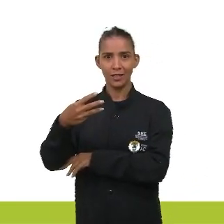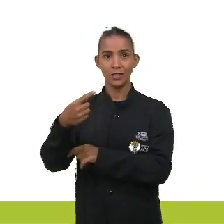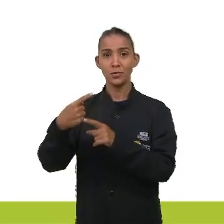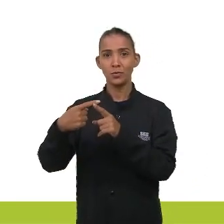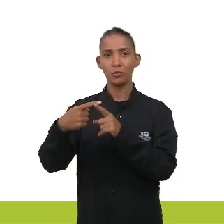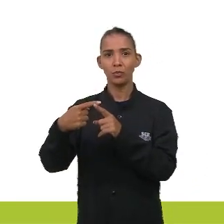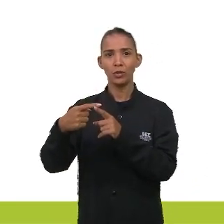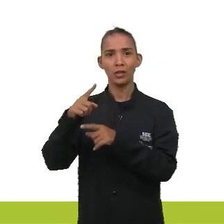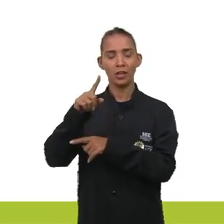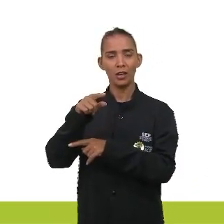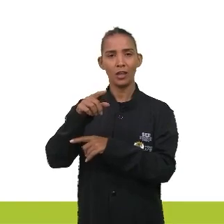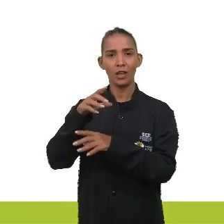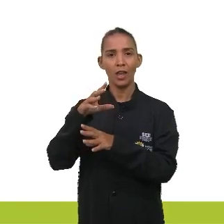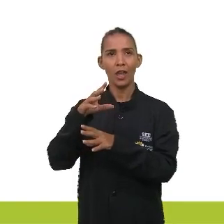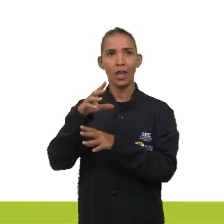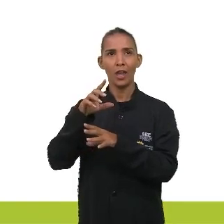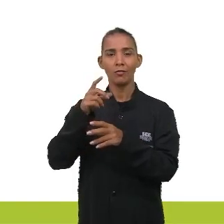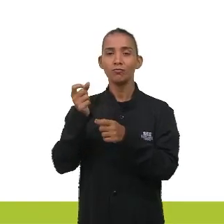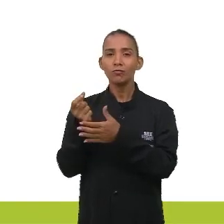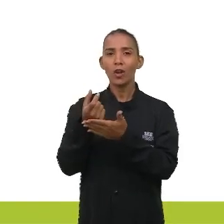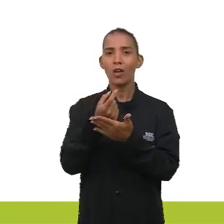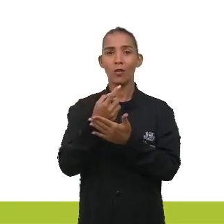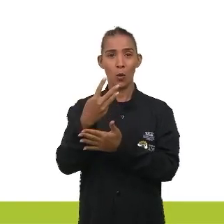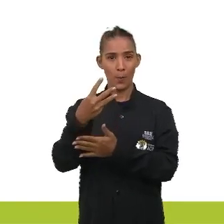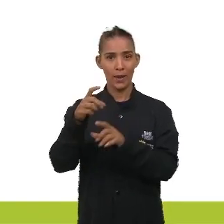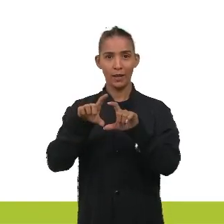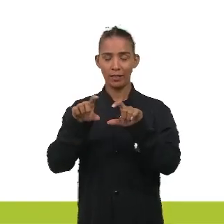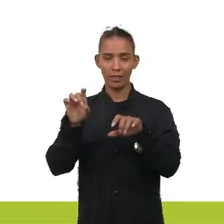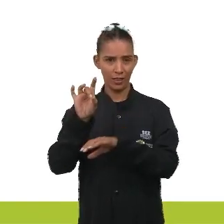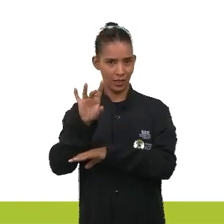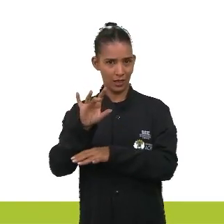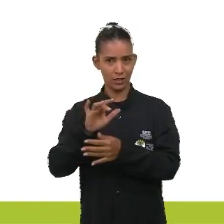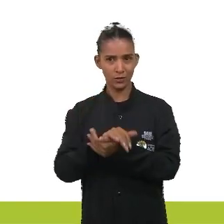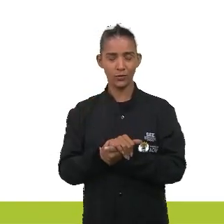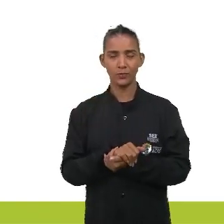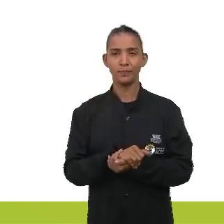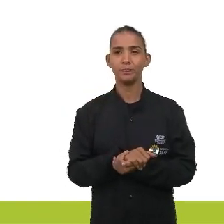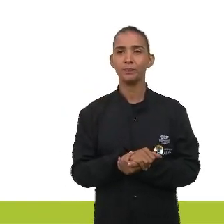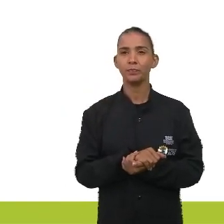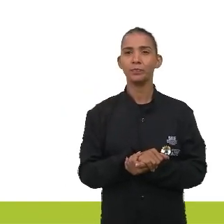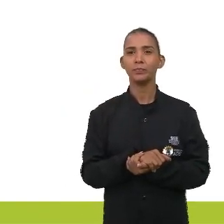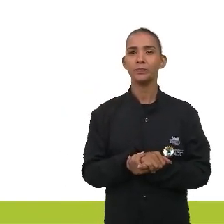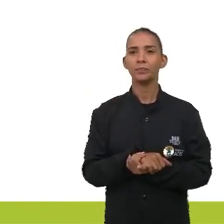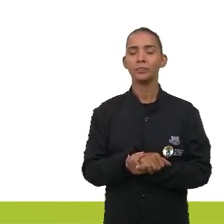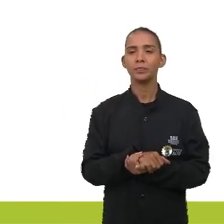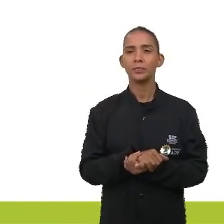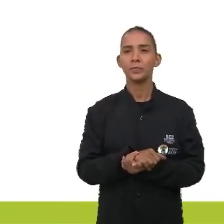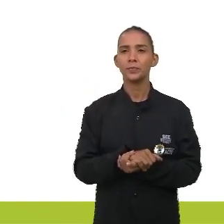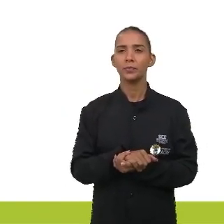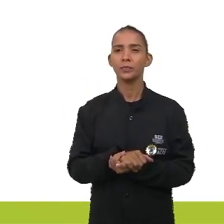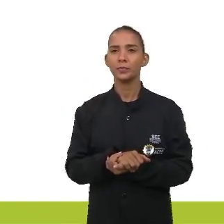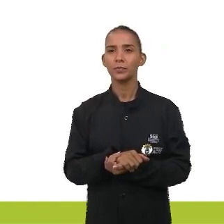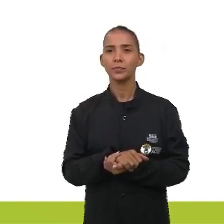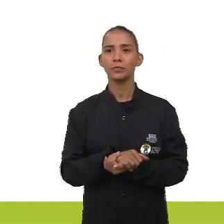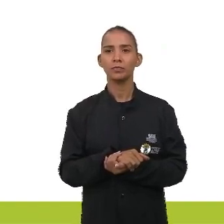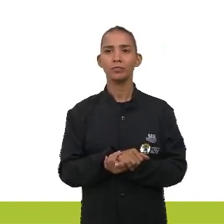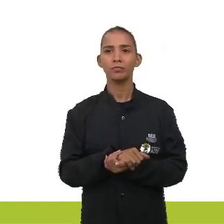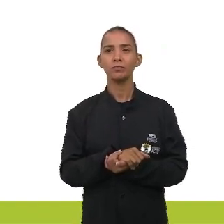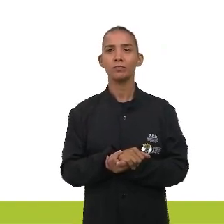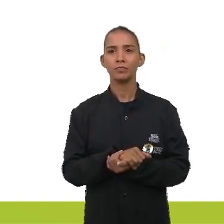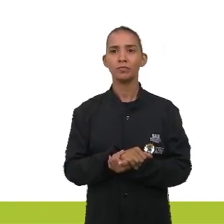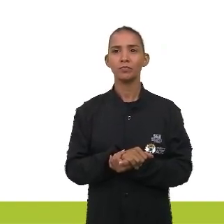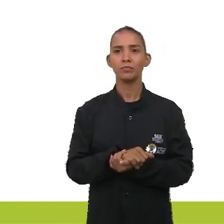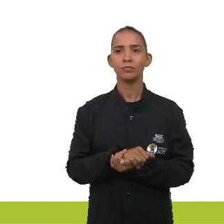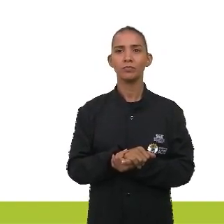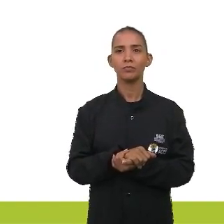essa equação, que C1 é uma incógnita, C2 é outra incógnita e assim por diante. Uma solução para